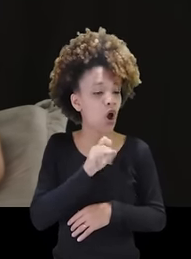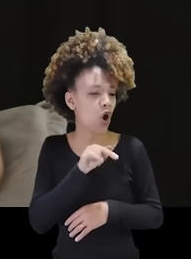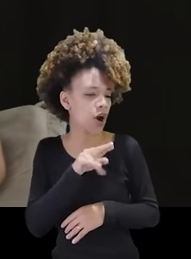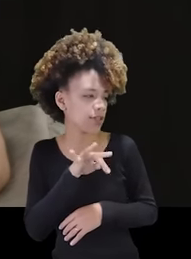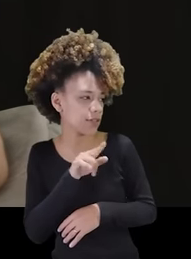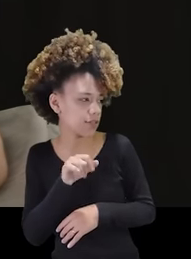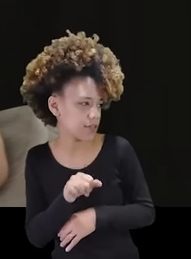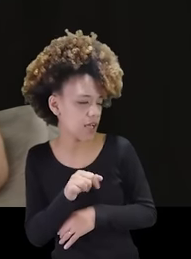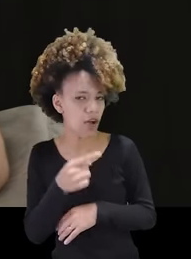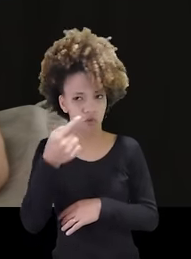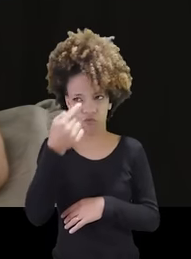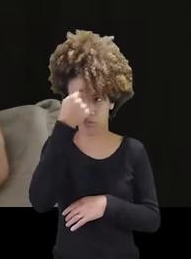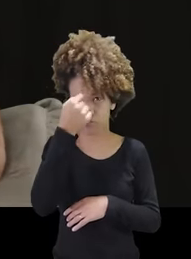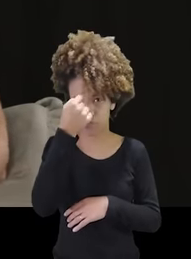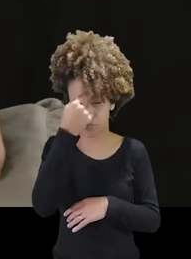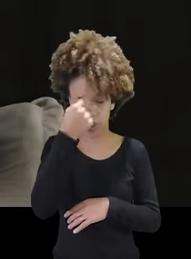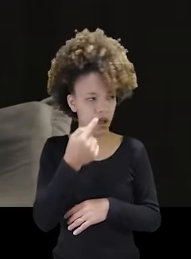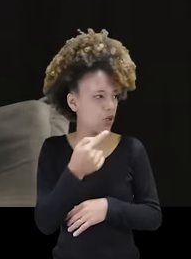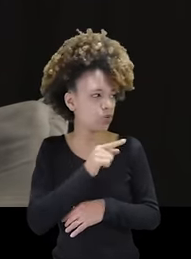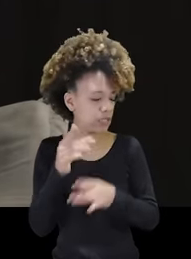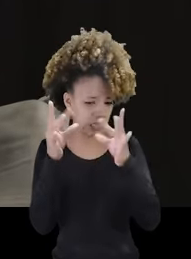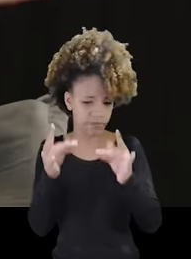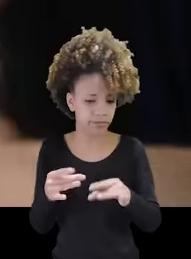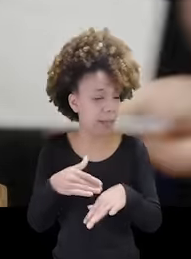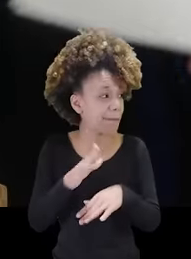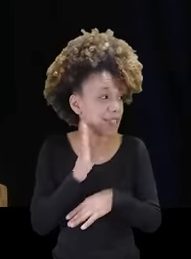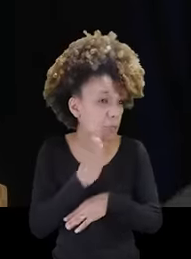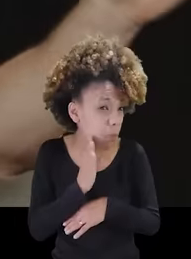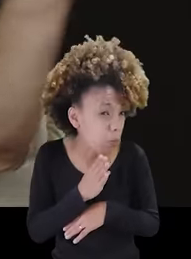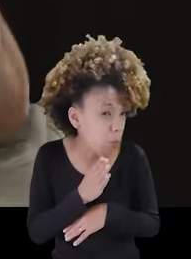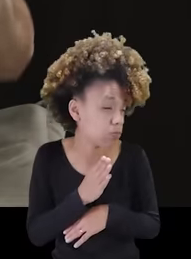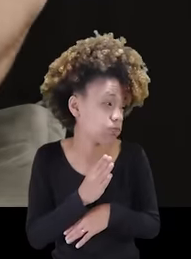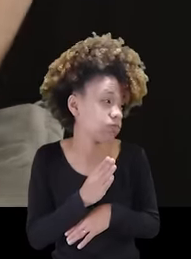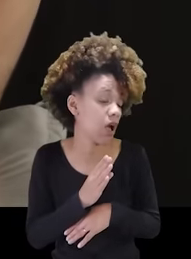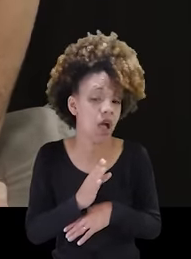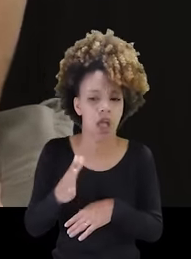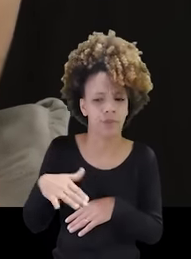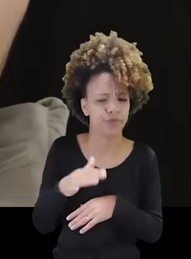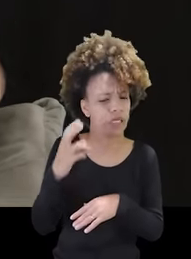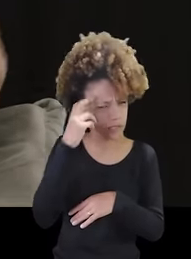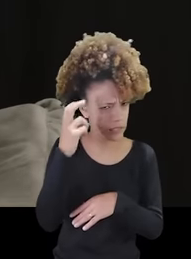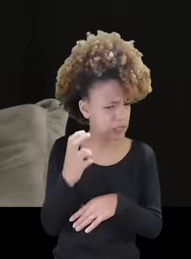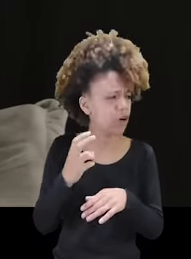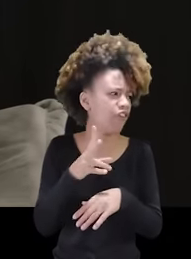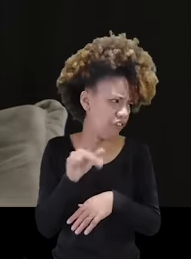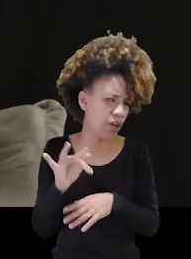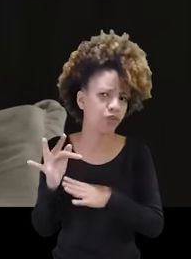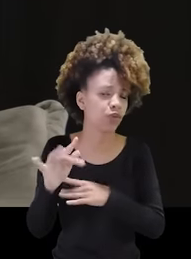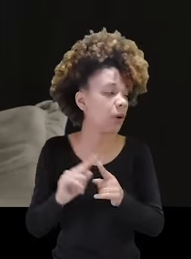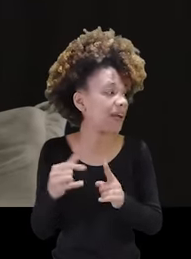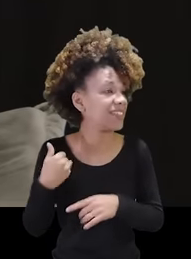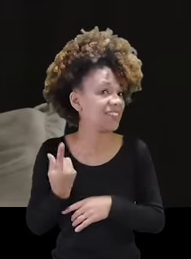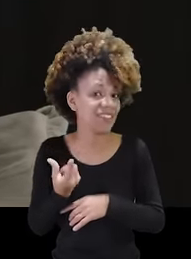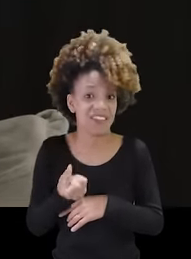frontal não está definido ainda por isso mais burro pronto falei a palavra você vai ficar inteligente mas você que